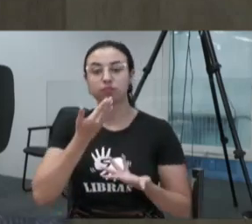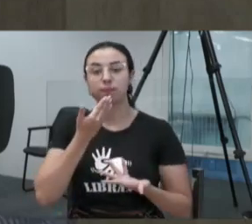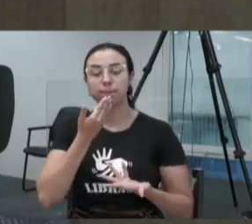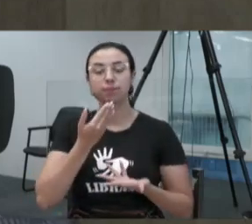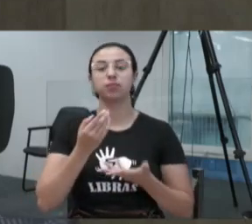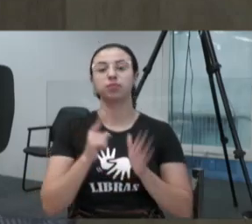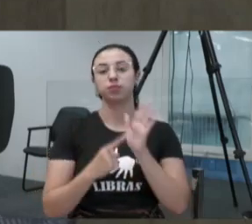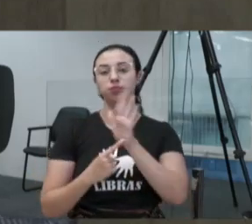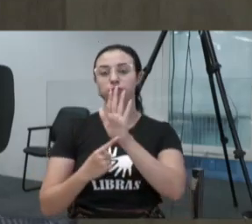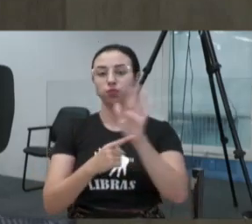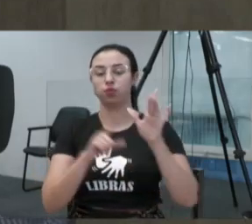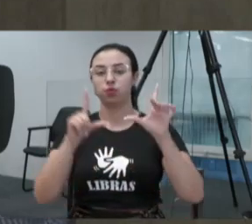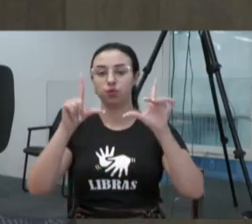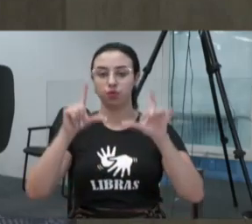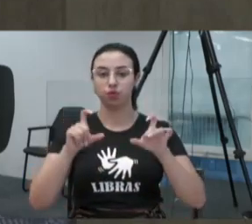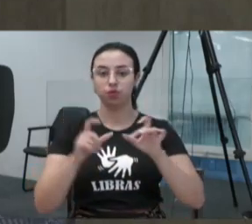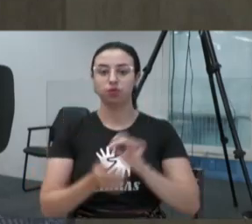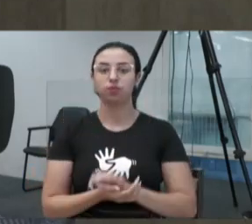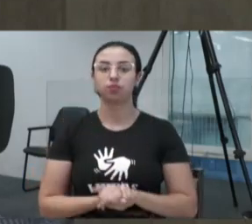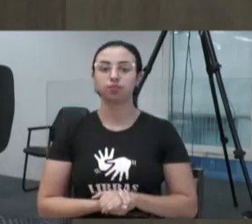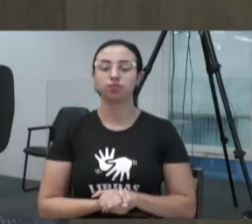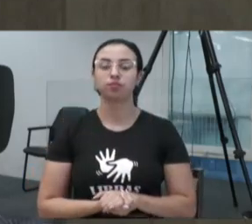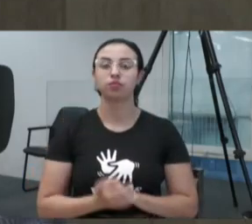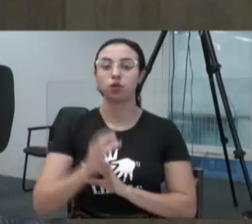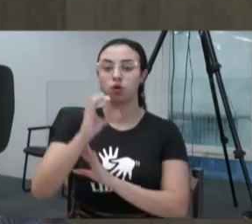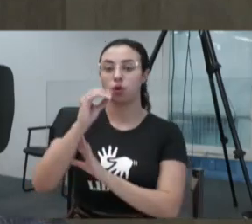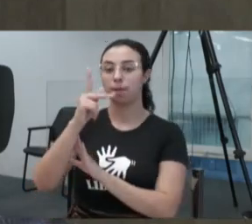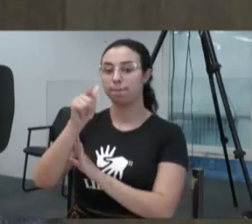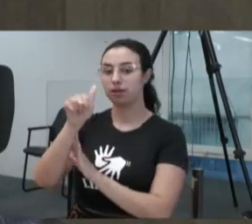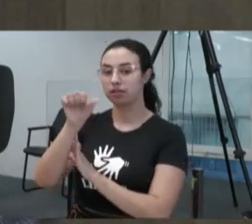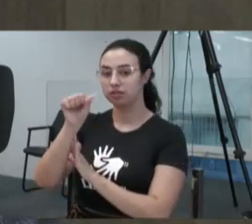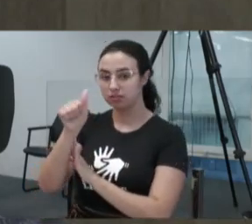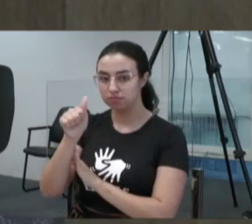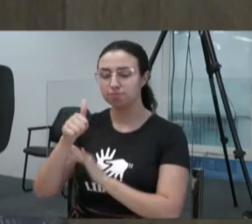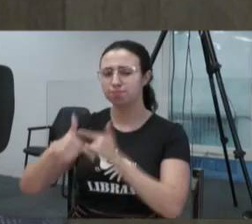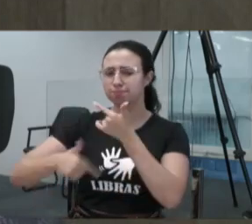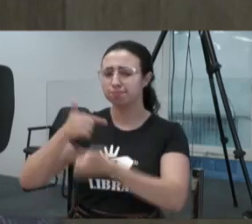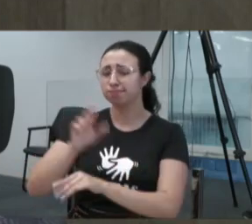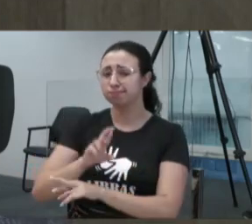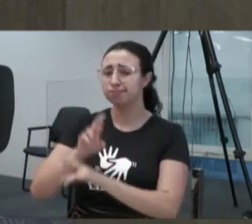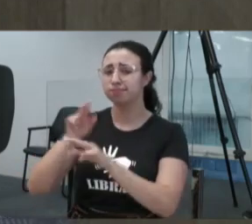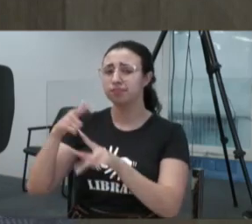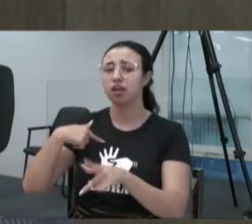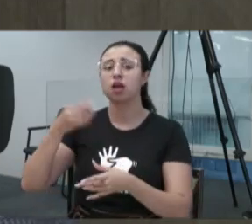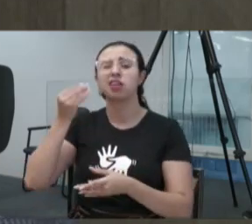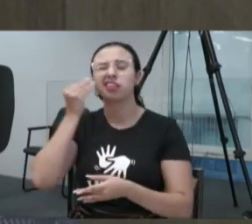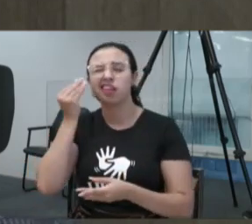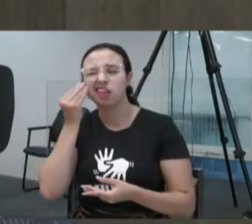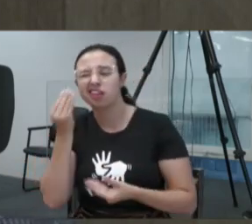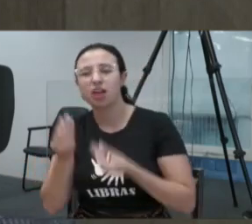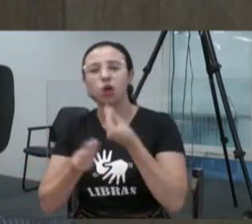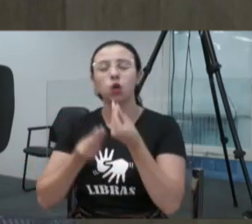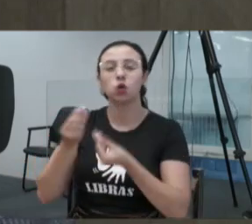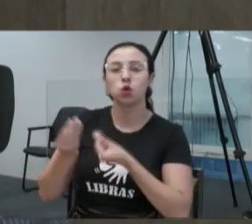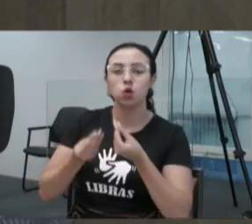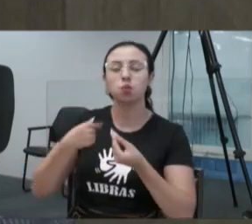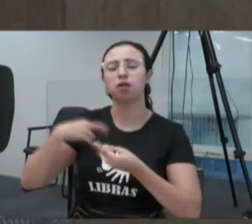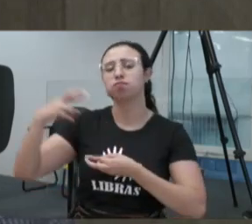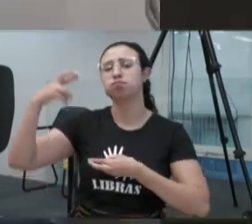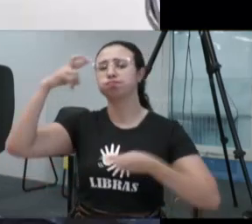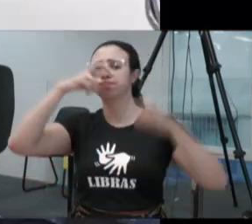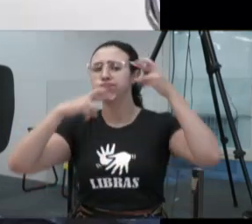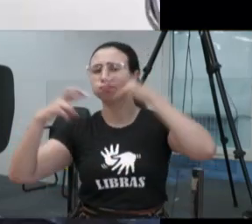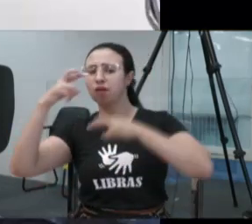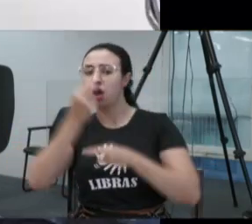para estar colocando a foto lá da Copasa, um trabalho diferenciado que eu estou buscando fazer como fiscalizador